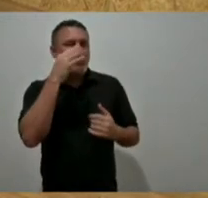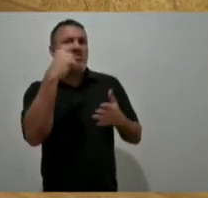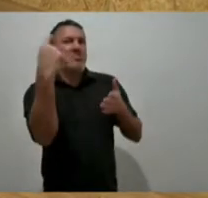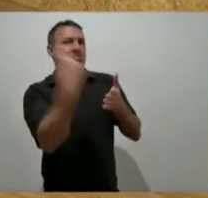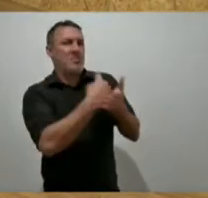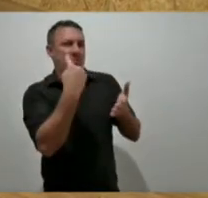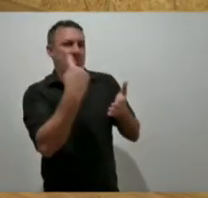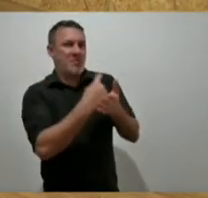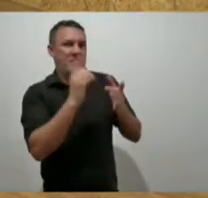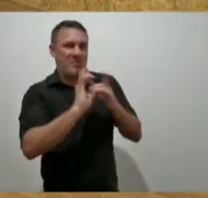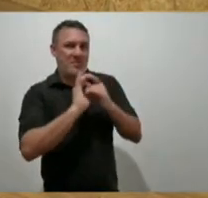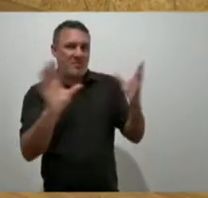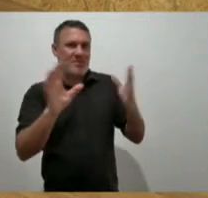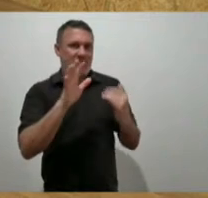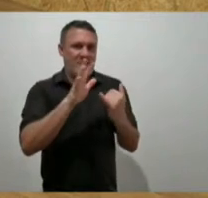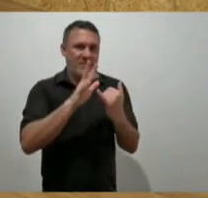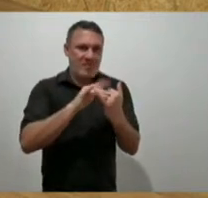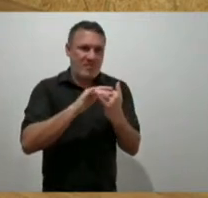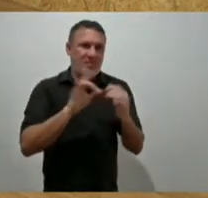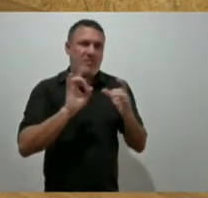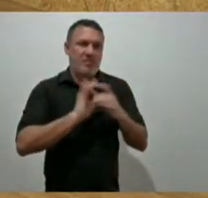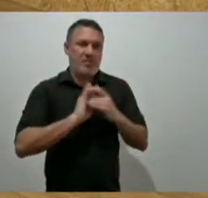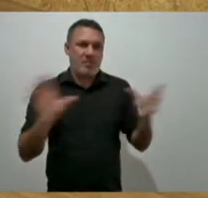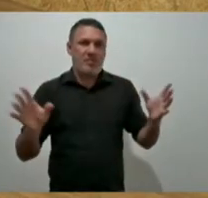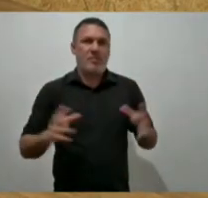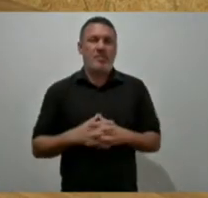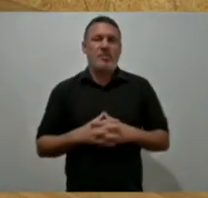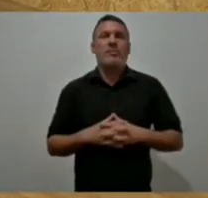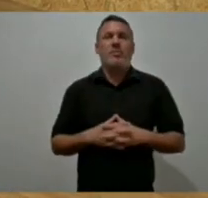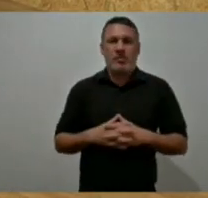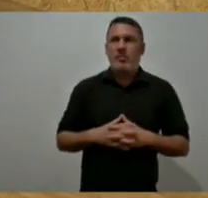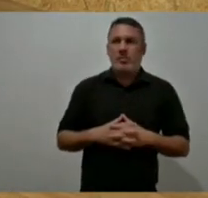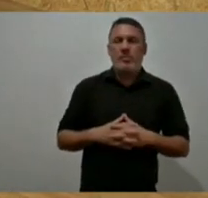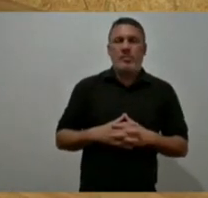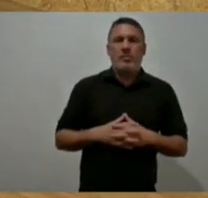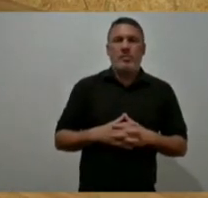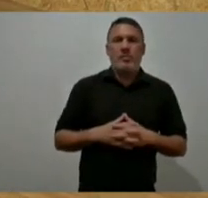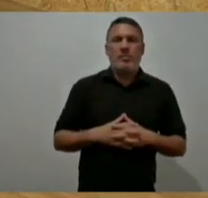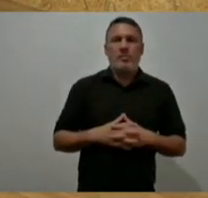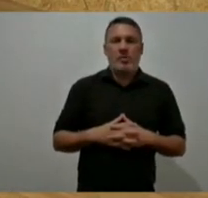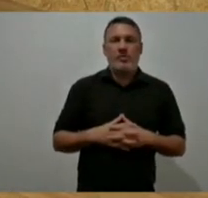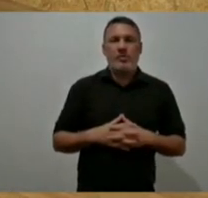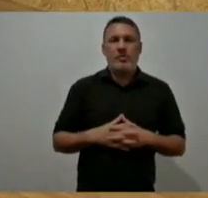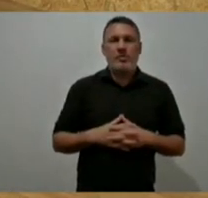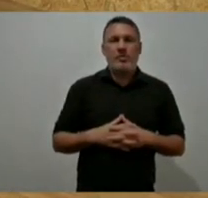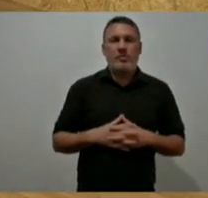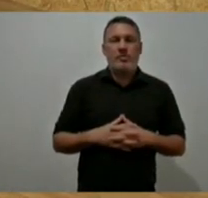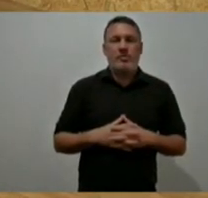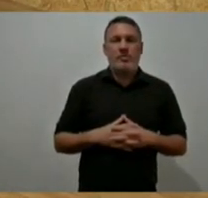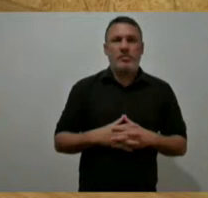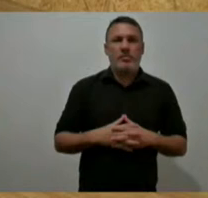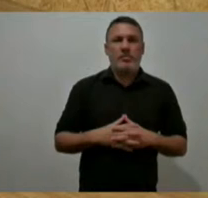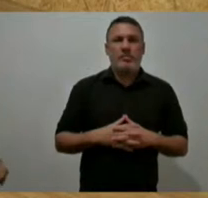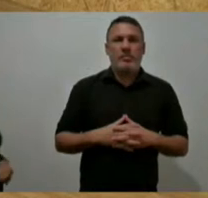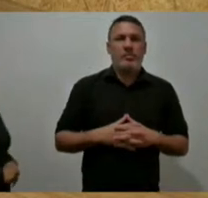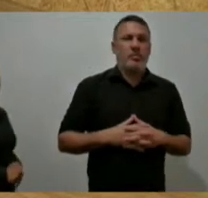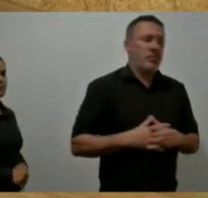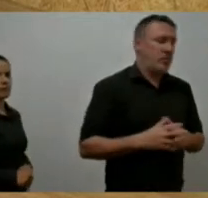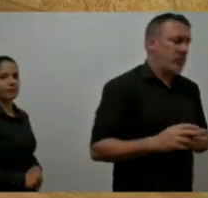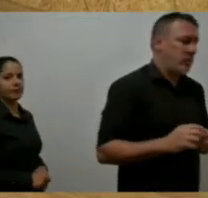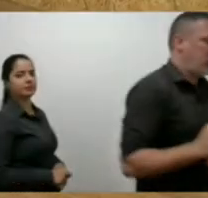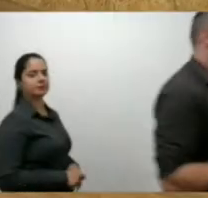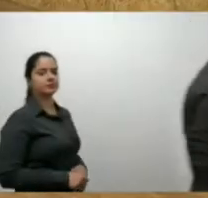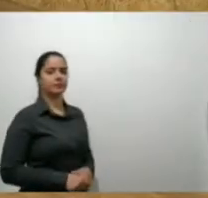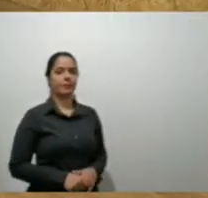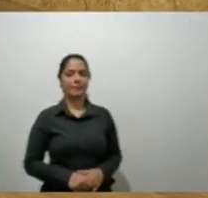pelo YouTube. Muita gente participando aqui, deputado Evaí, enfim. E aí uma pergunta específica aqui,